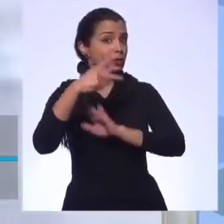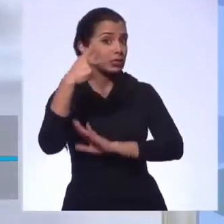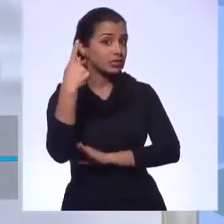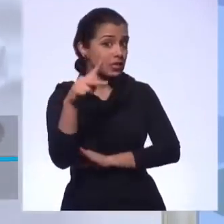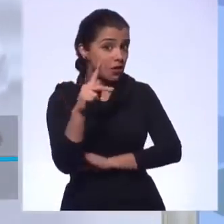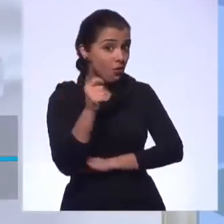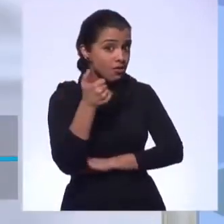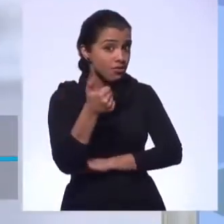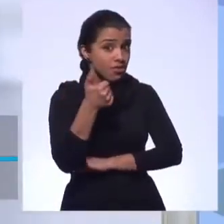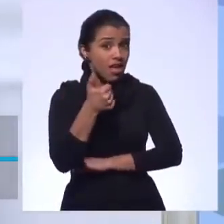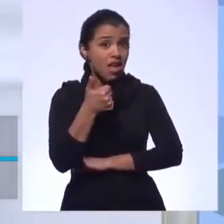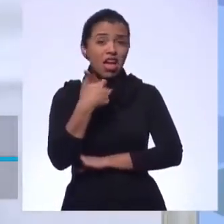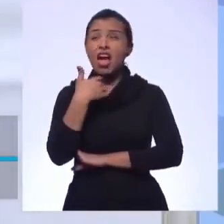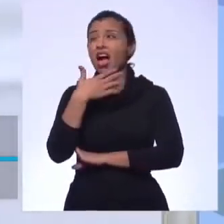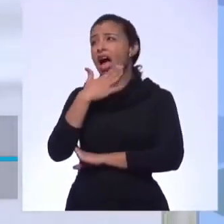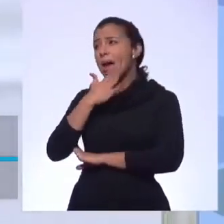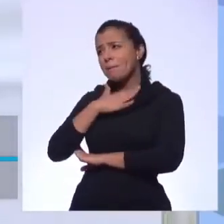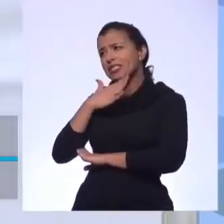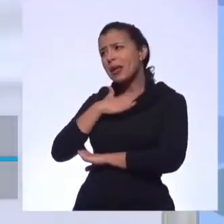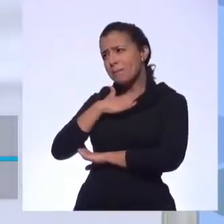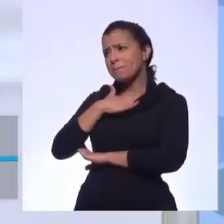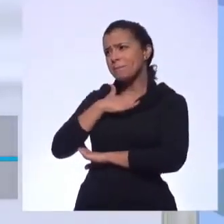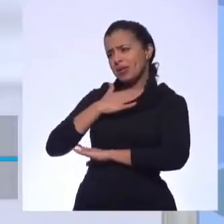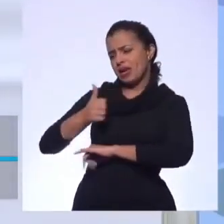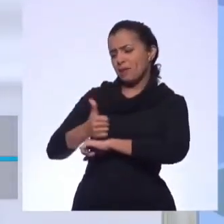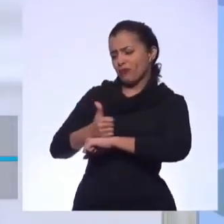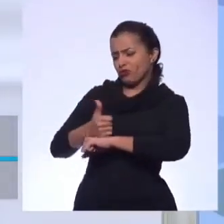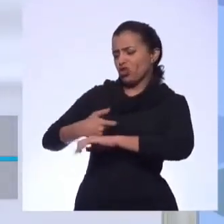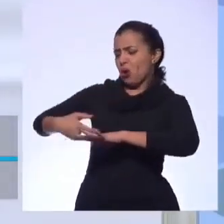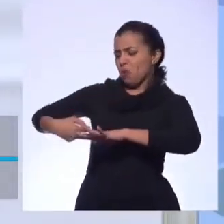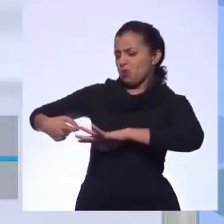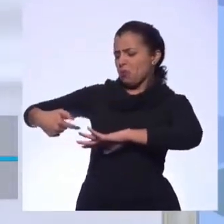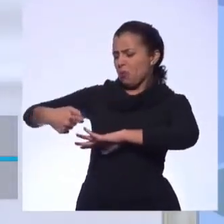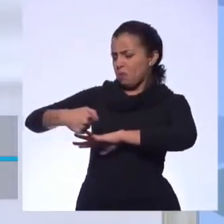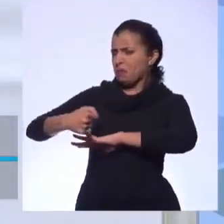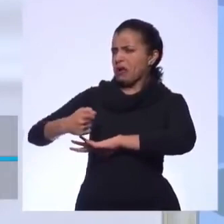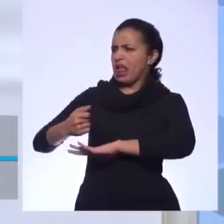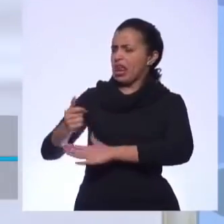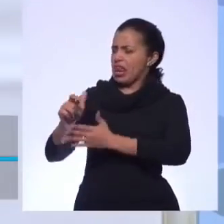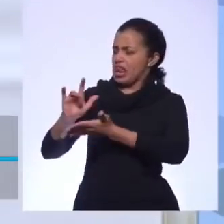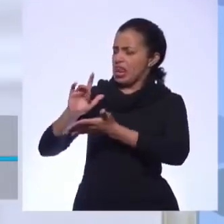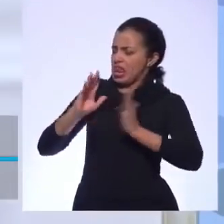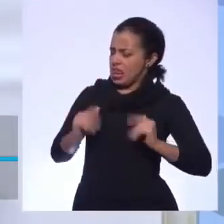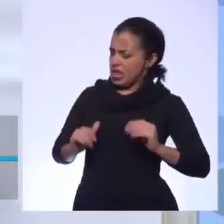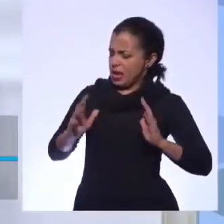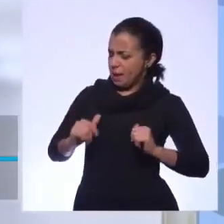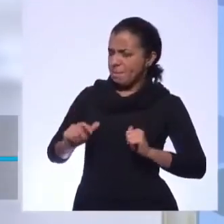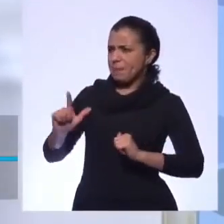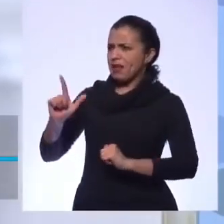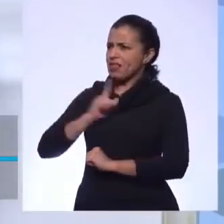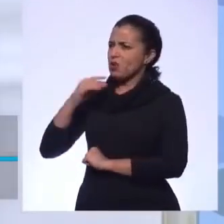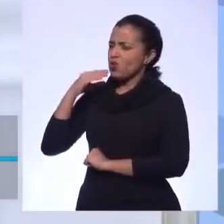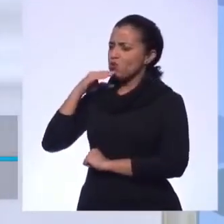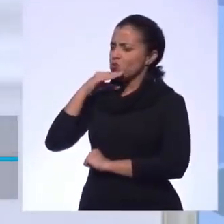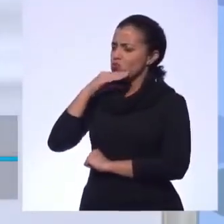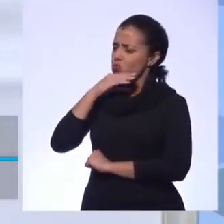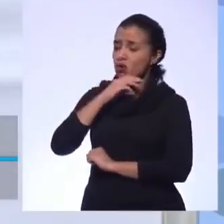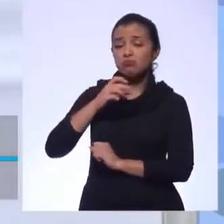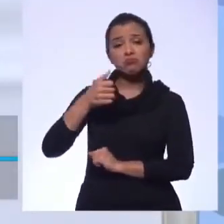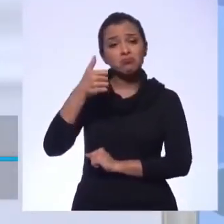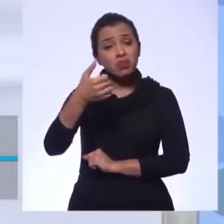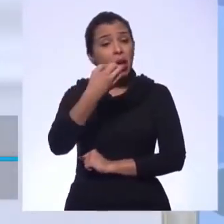Se na dúvida, mas a minha manicure, minha pedicure, elas têm lá um forninho que elas colocam e tal, pode até ser que